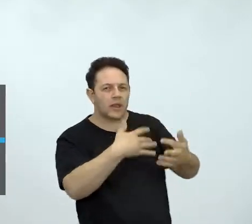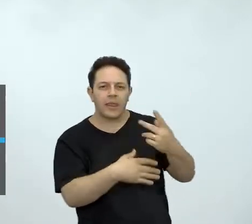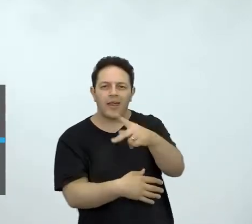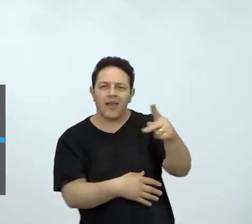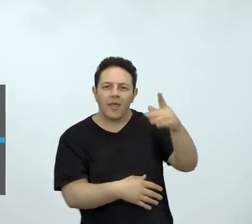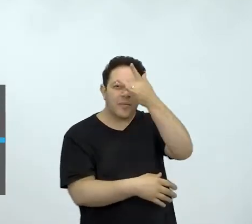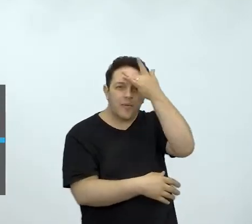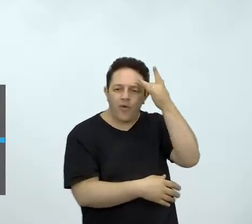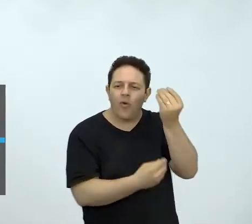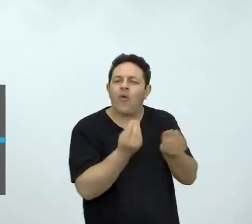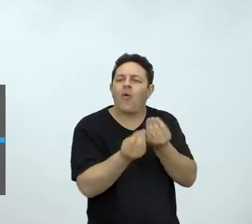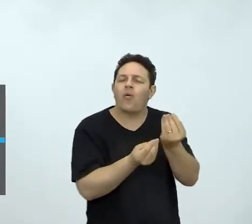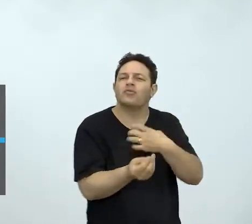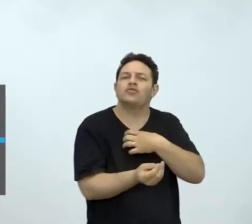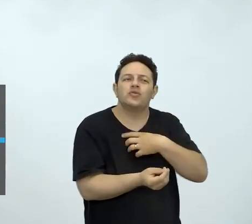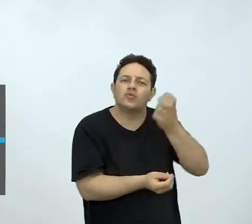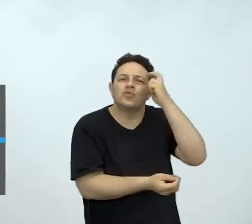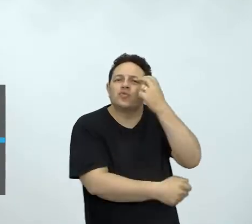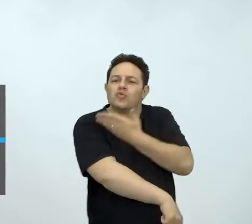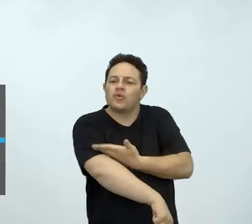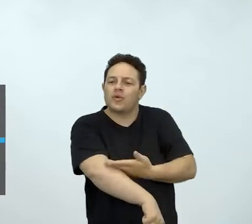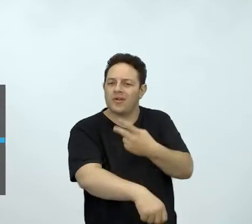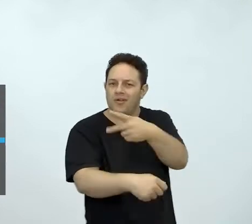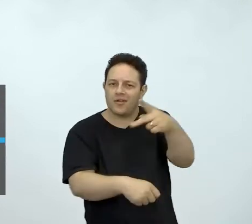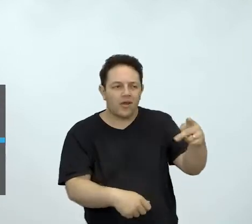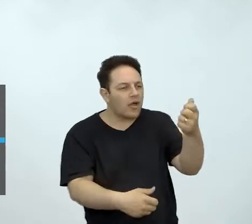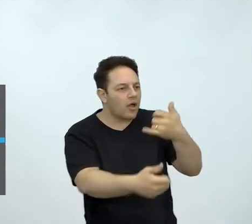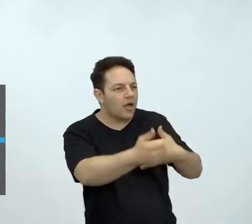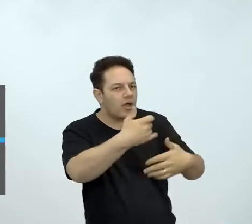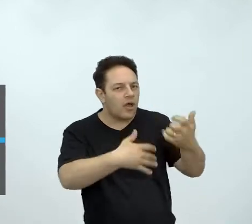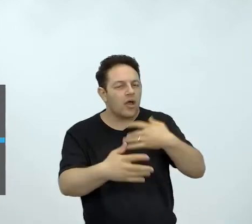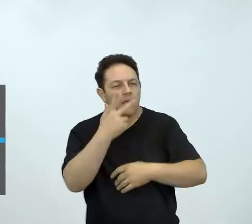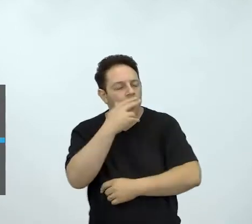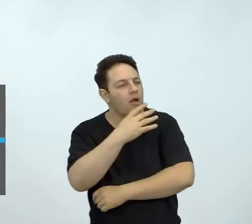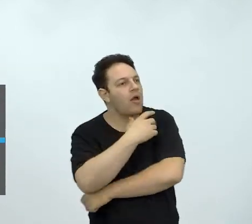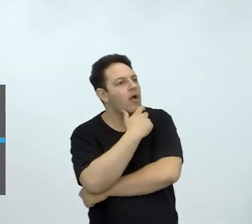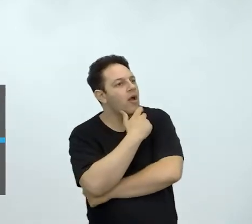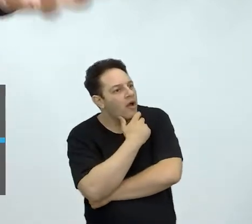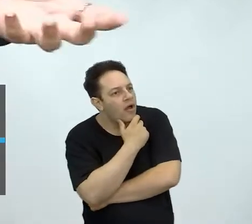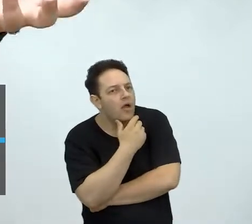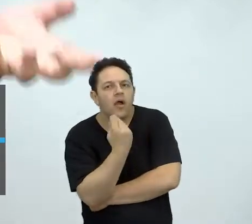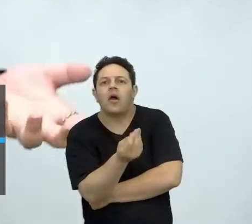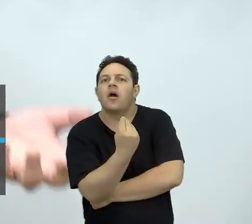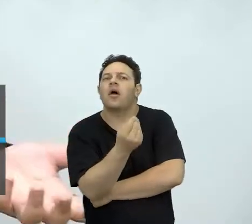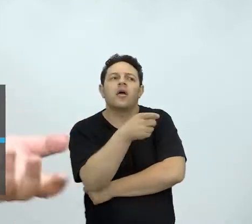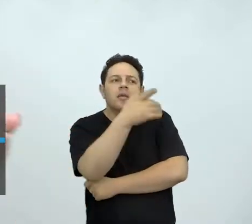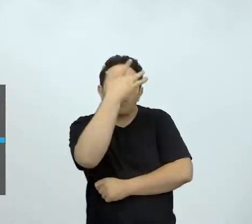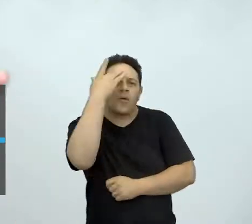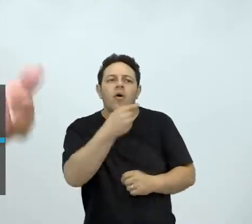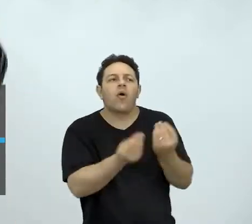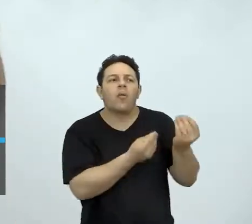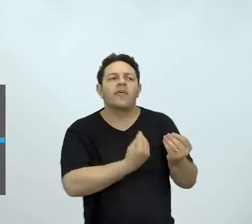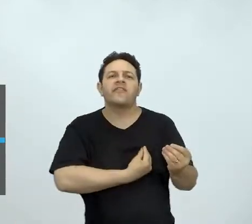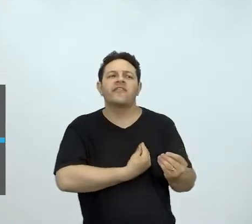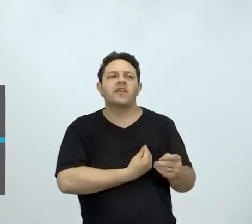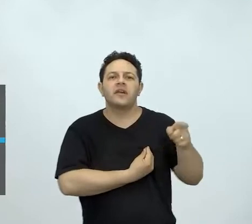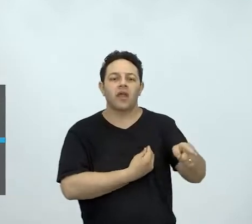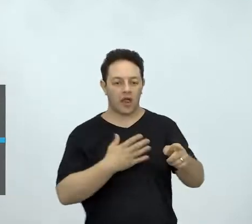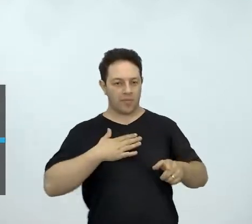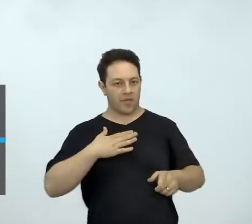a lógica da cultura deles, você vai ter uma visão da pessoa que vivencia aquilo, e não a